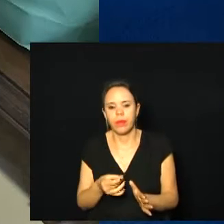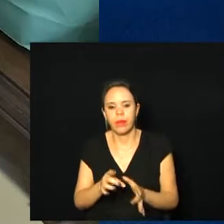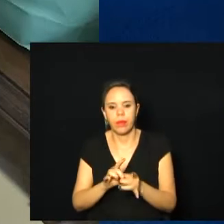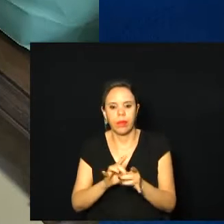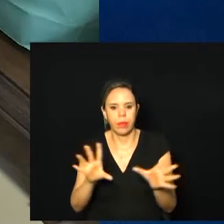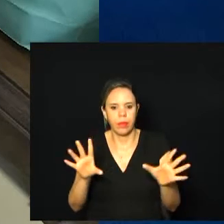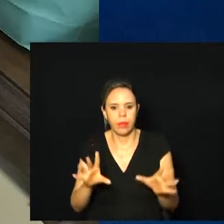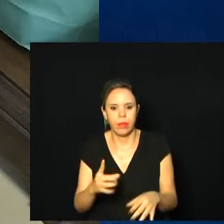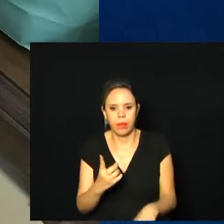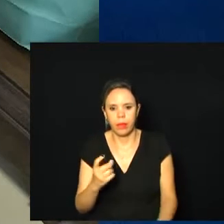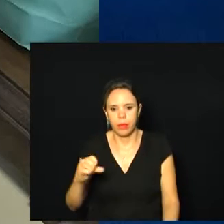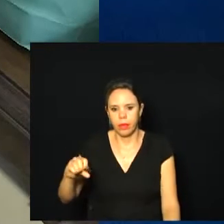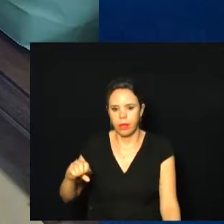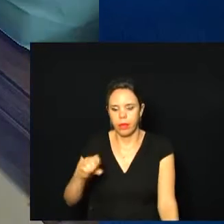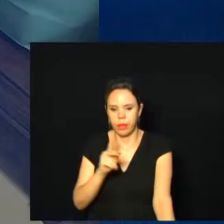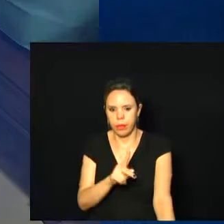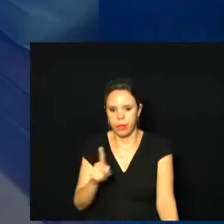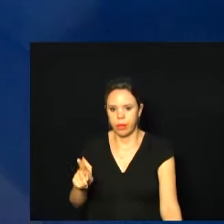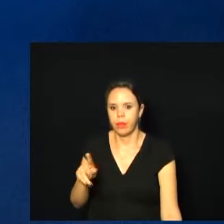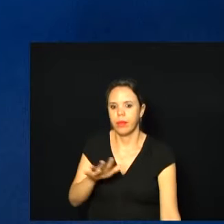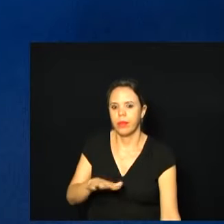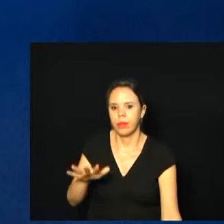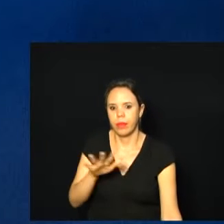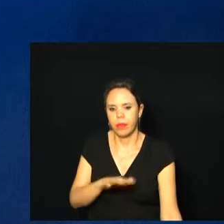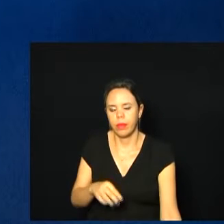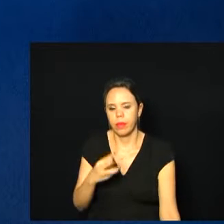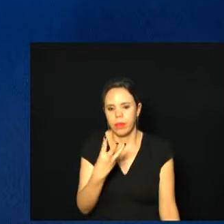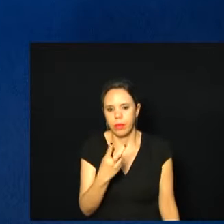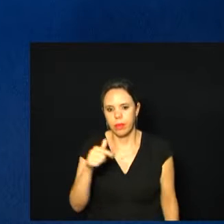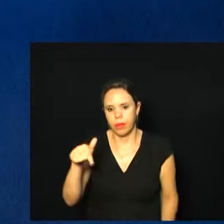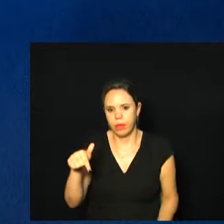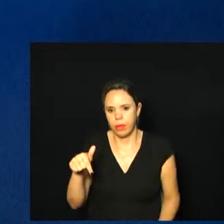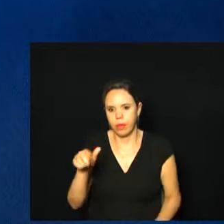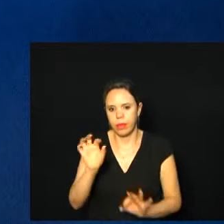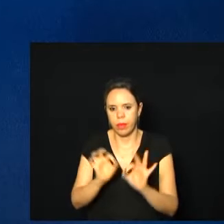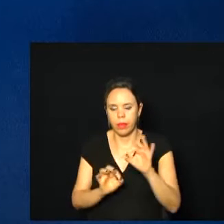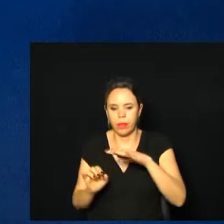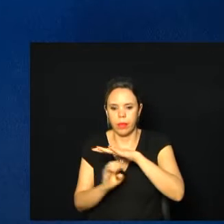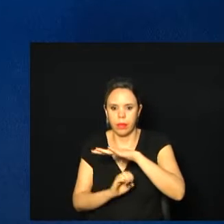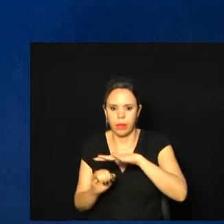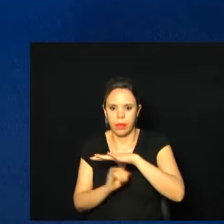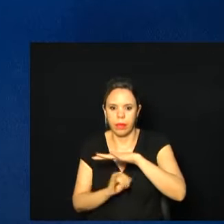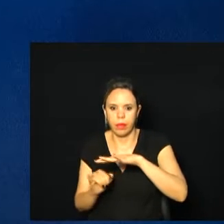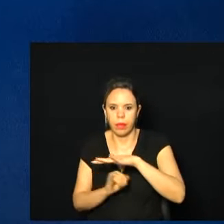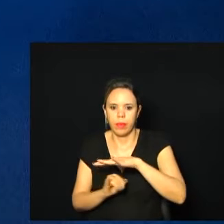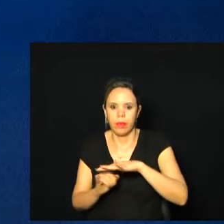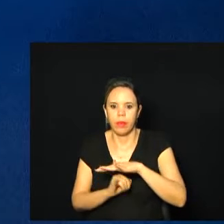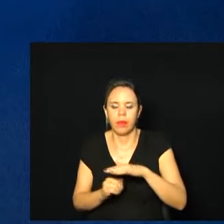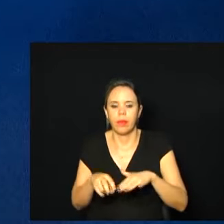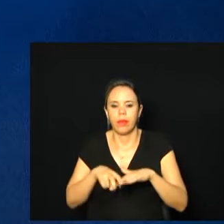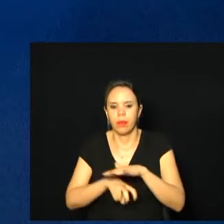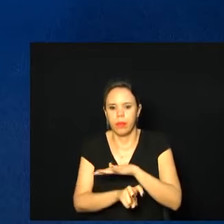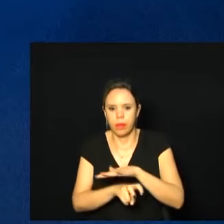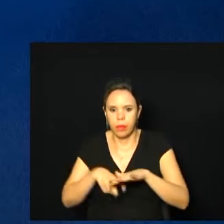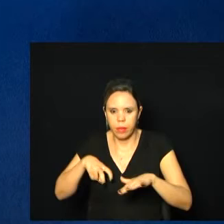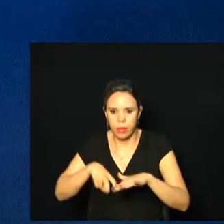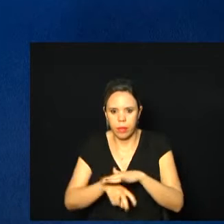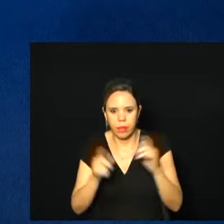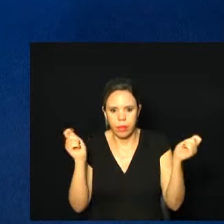permitiu que 119 educadores sociais de 37 organizações da sociedade civil e creches